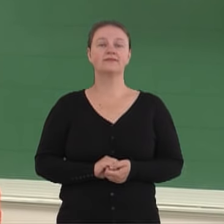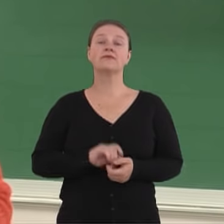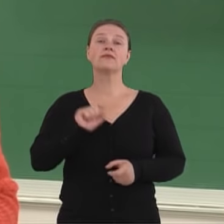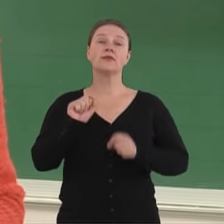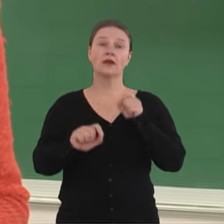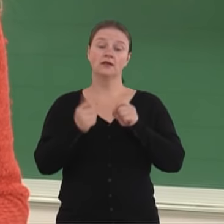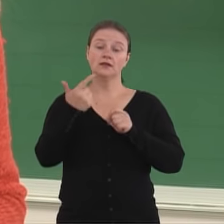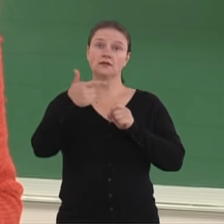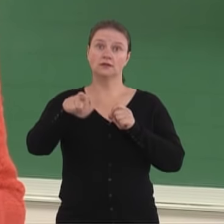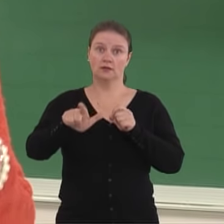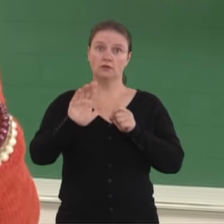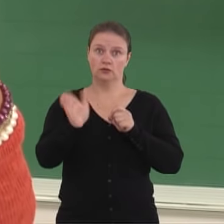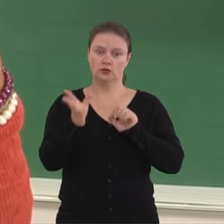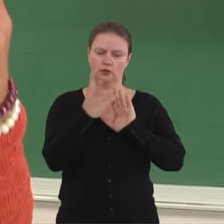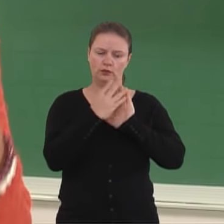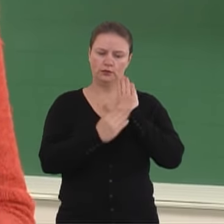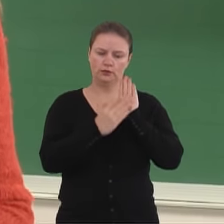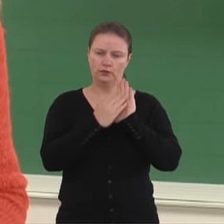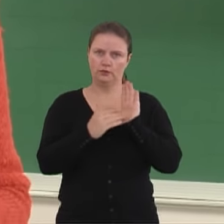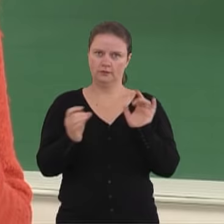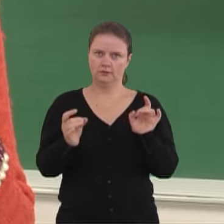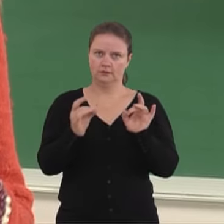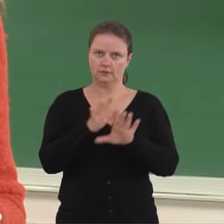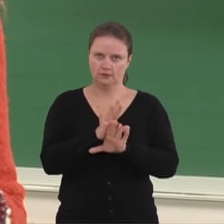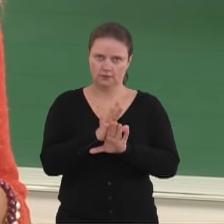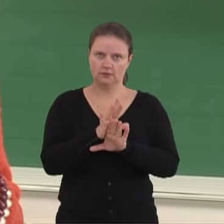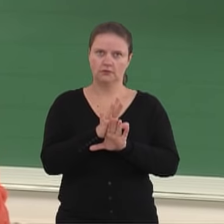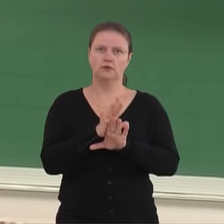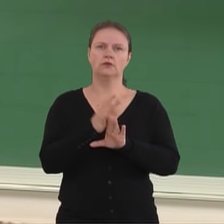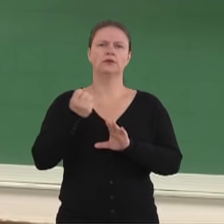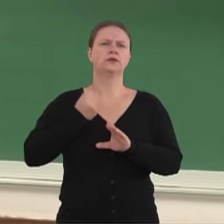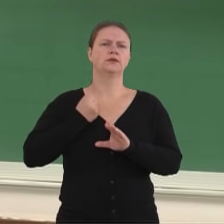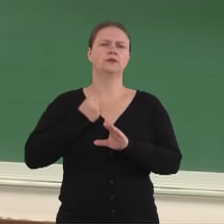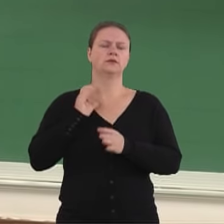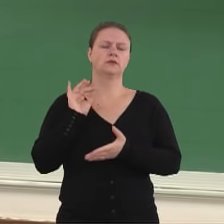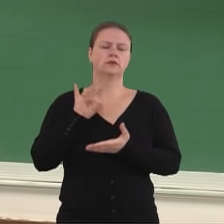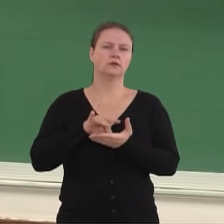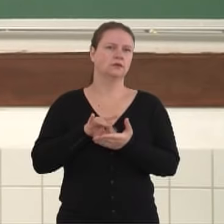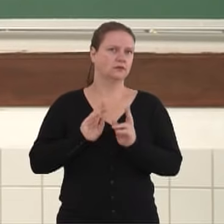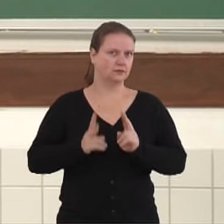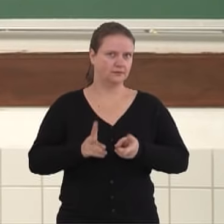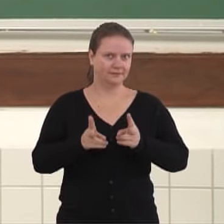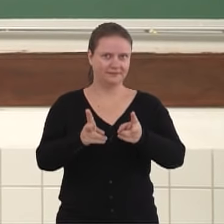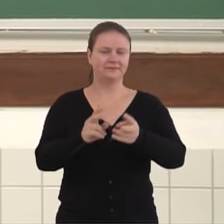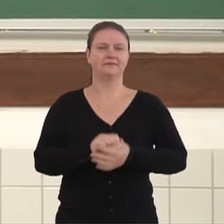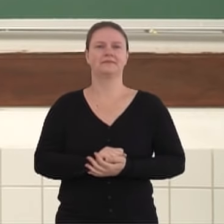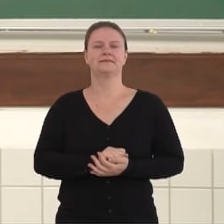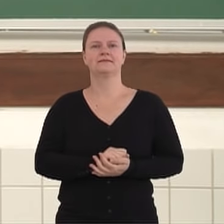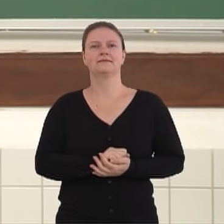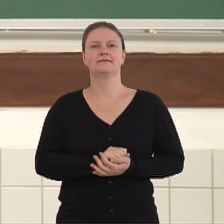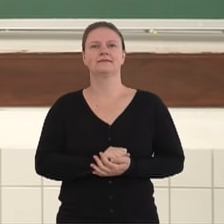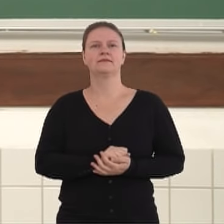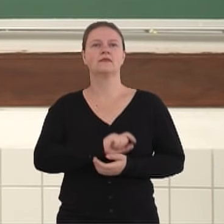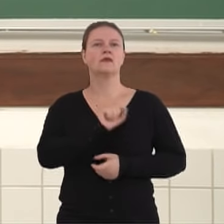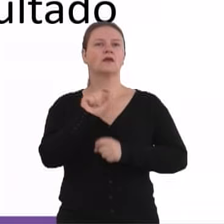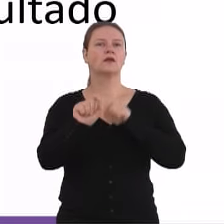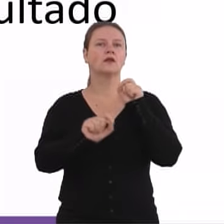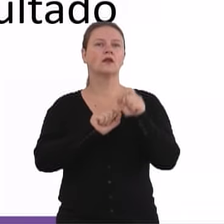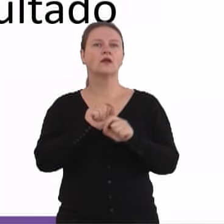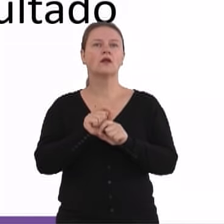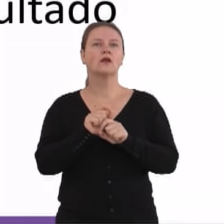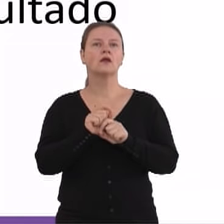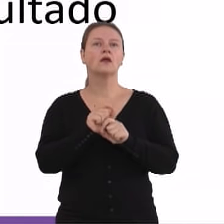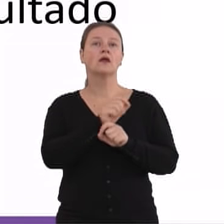Então, depois que vocês copiaram sobre as operações dos números reais, vamos dar continuidade. Operação com os números